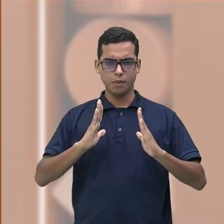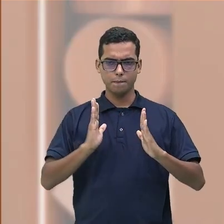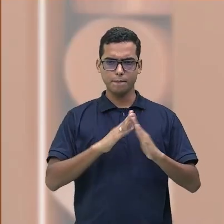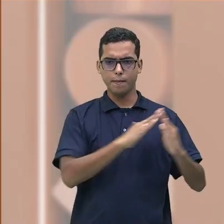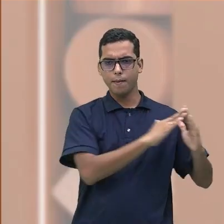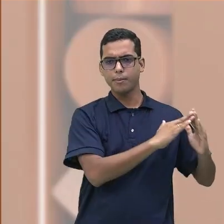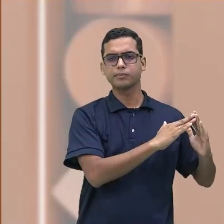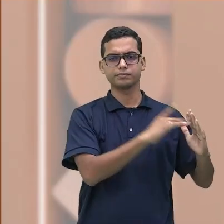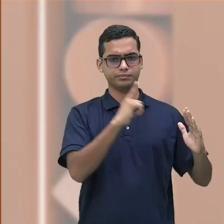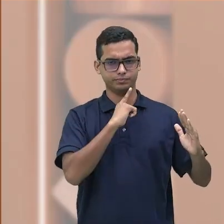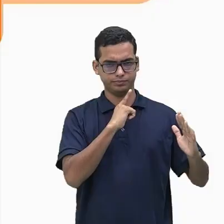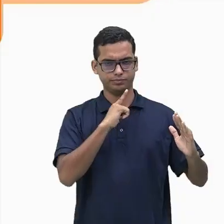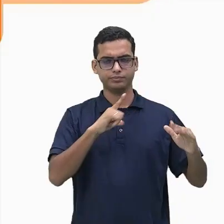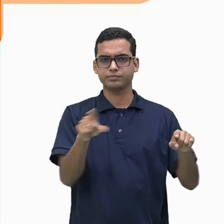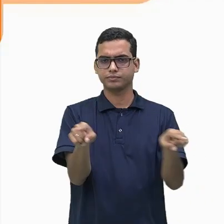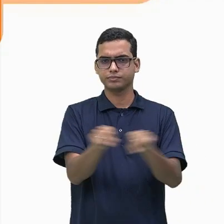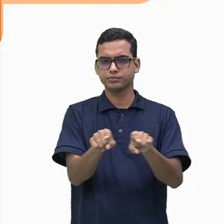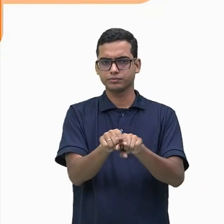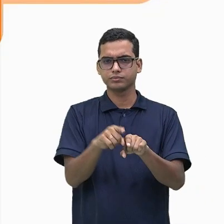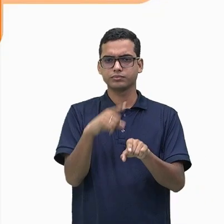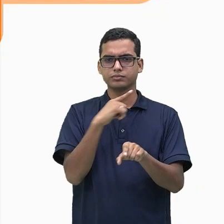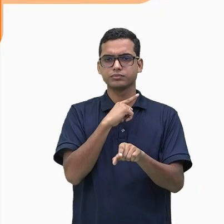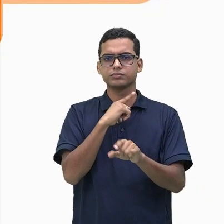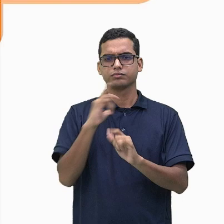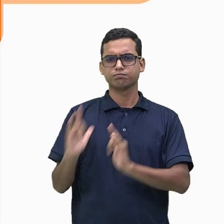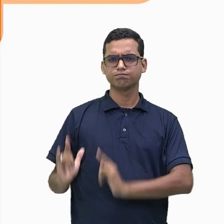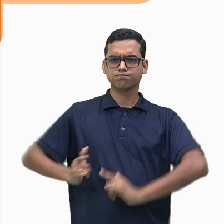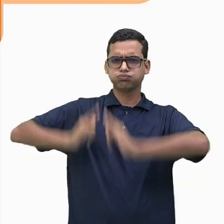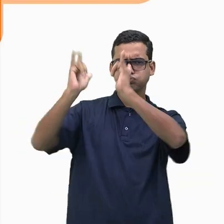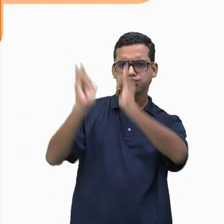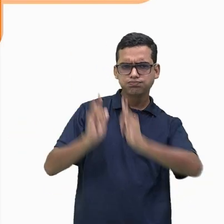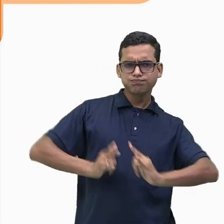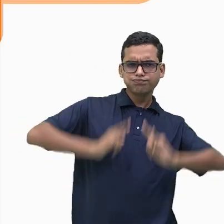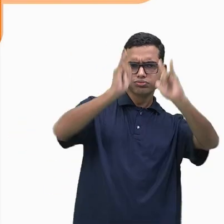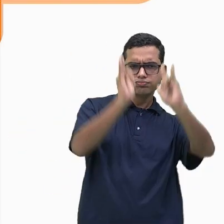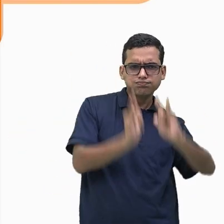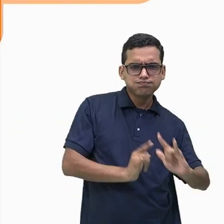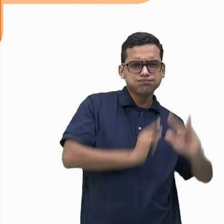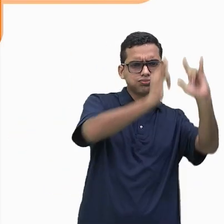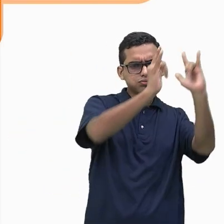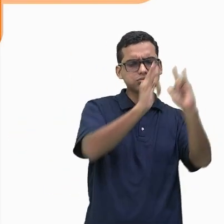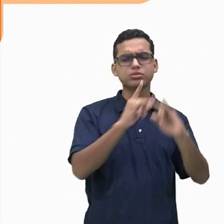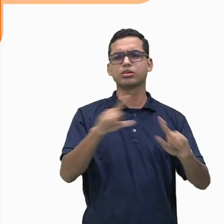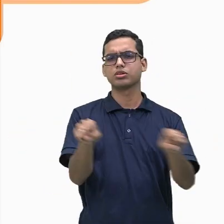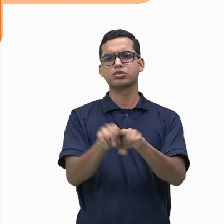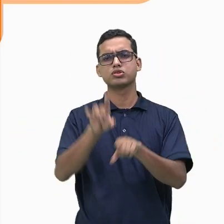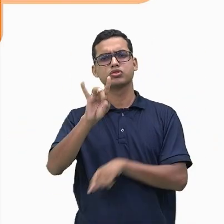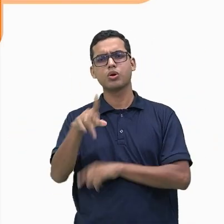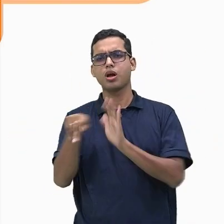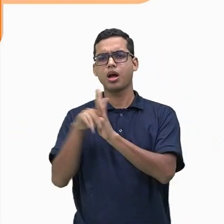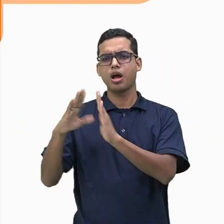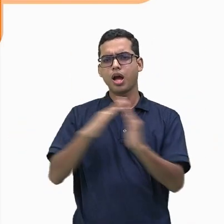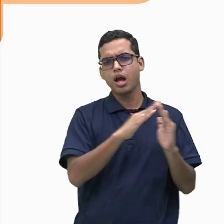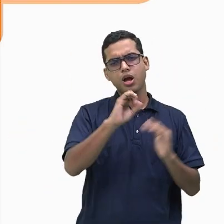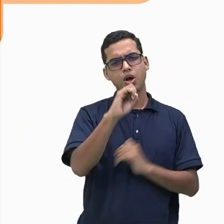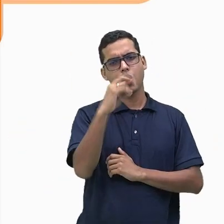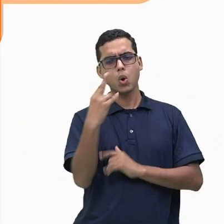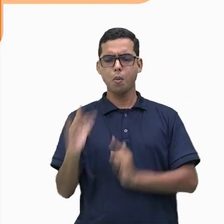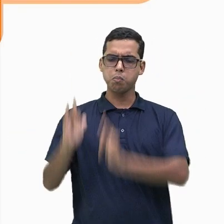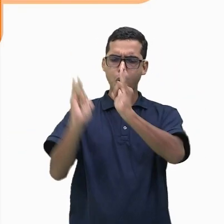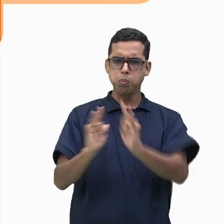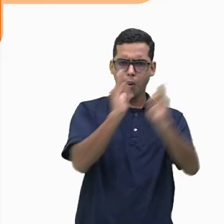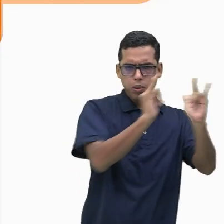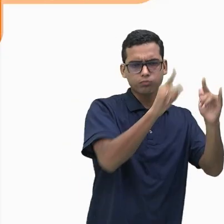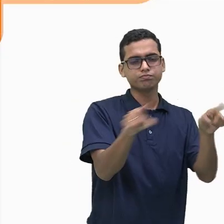bairros residenciais onde existem praticamente só casas ou prédios, mas também teremos os